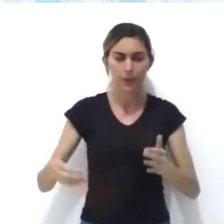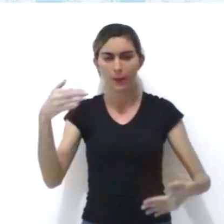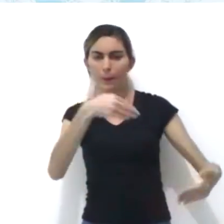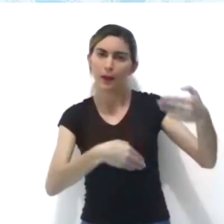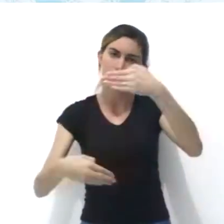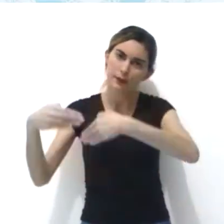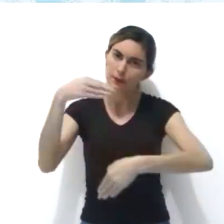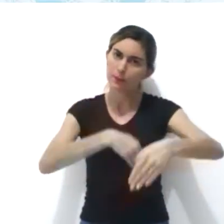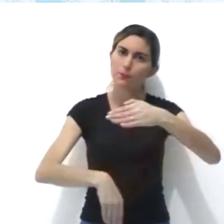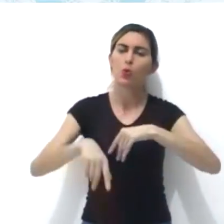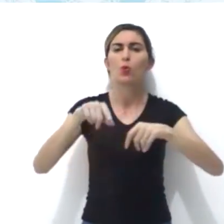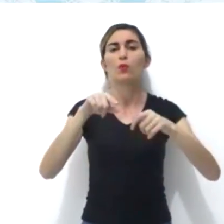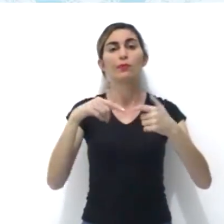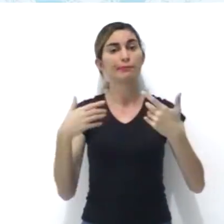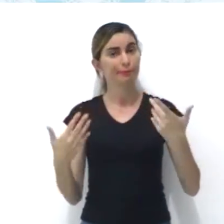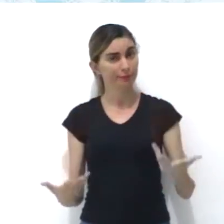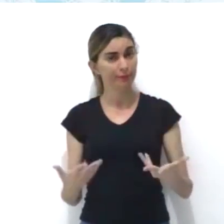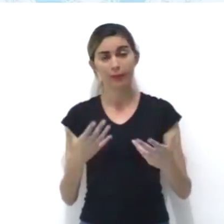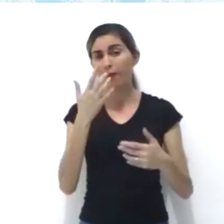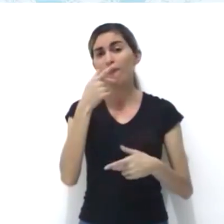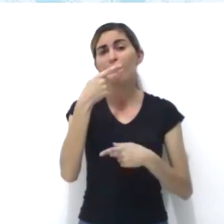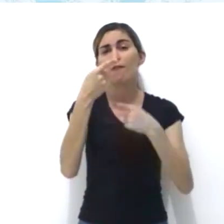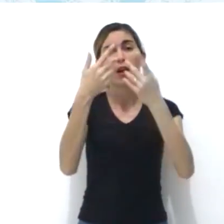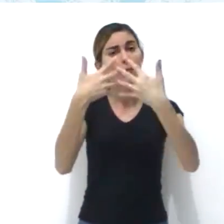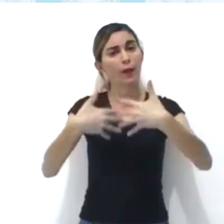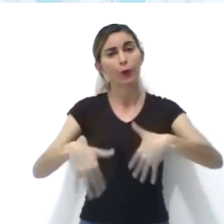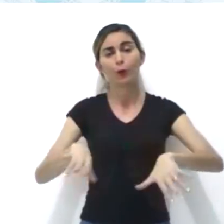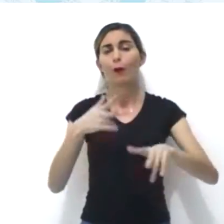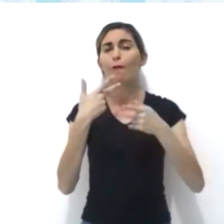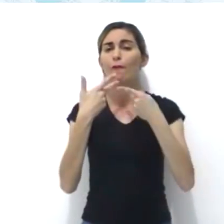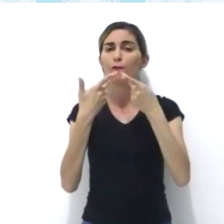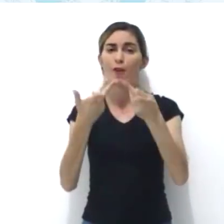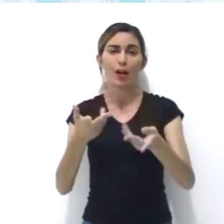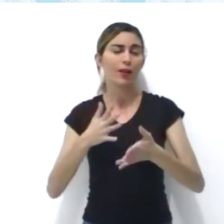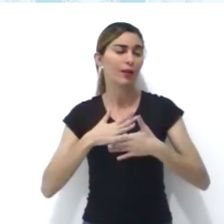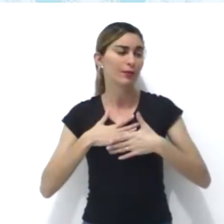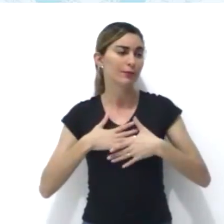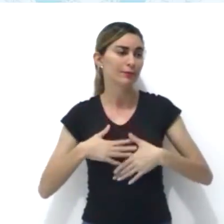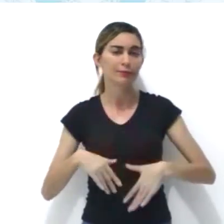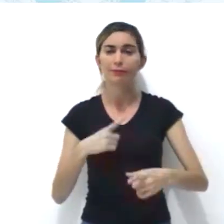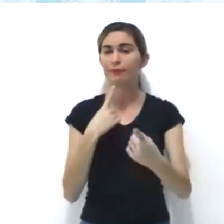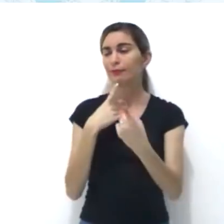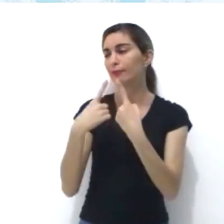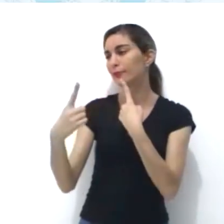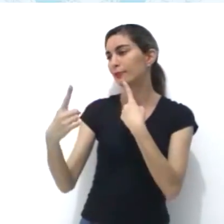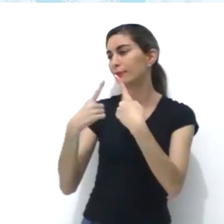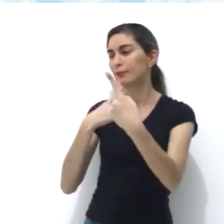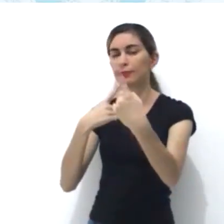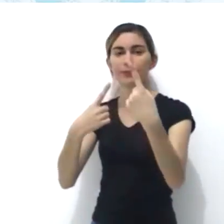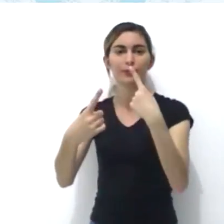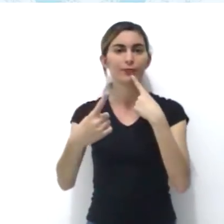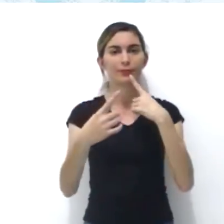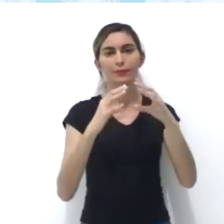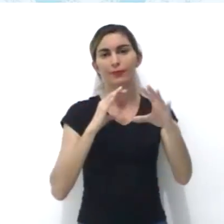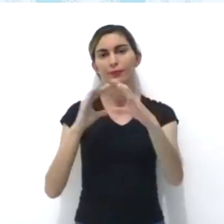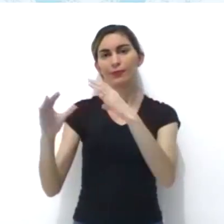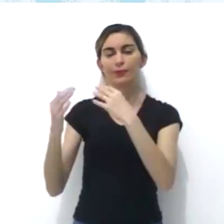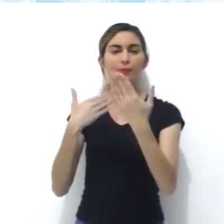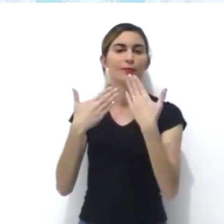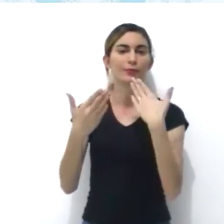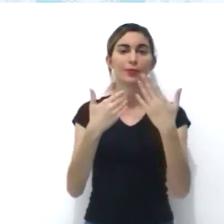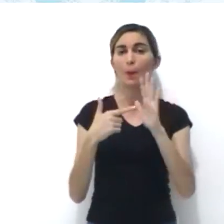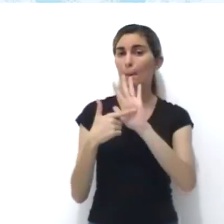você participou, que você construiu, essa fala é natural. Você vai estar ali dialogando, você vai estar